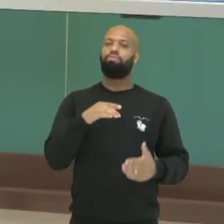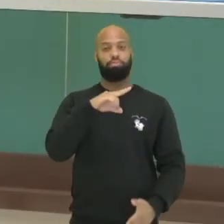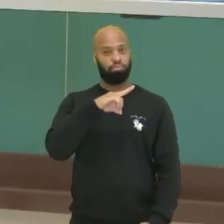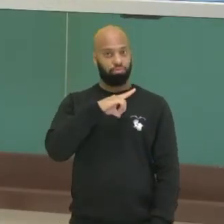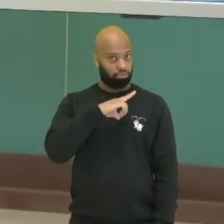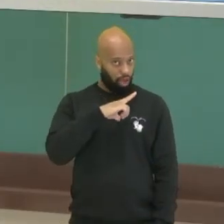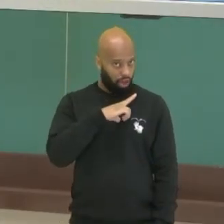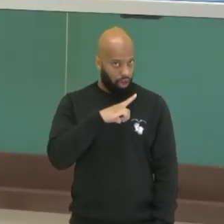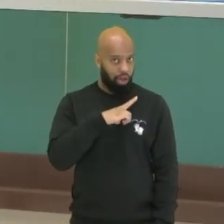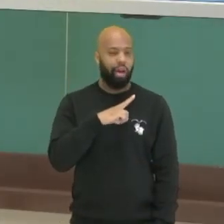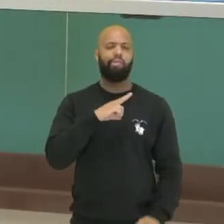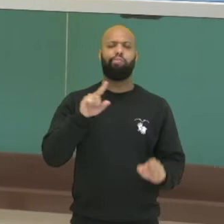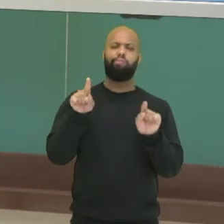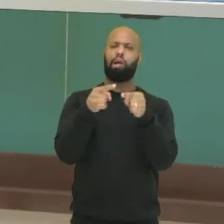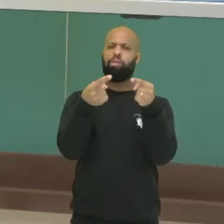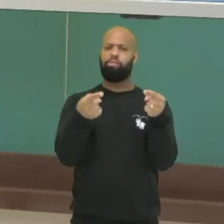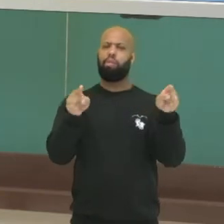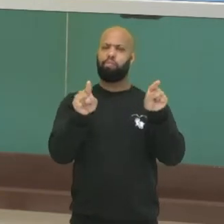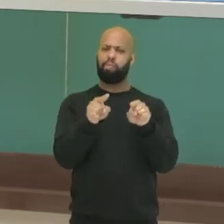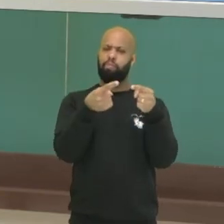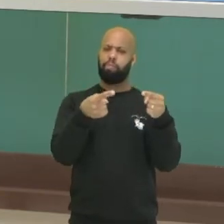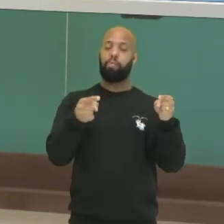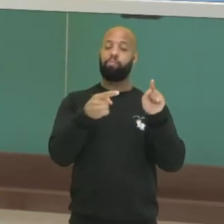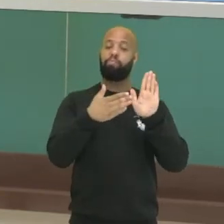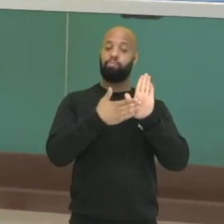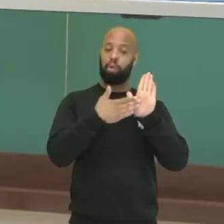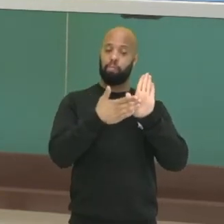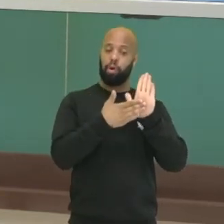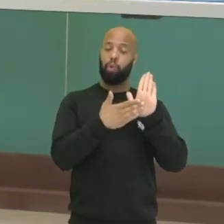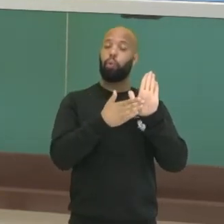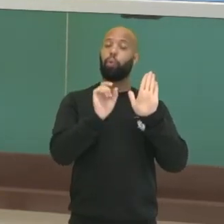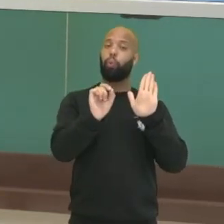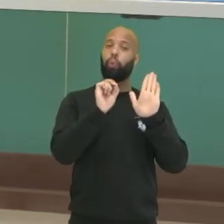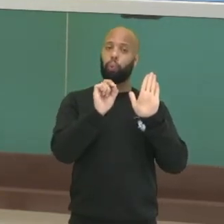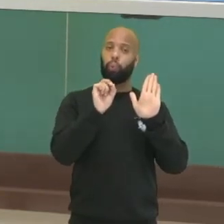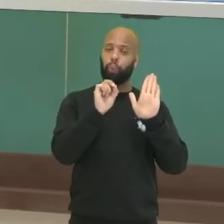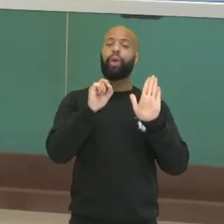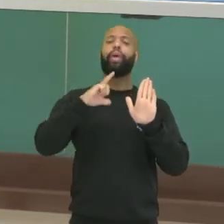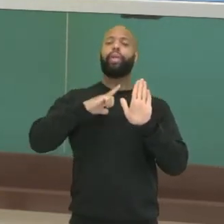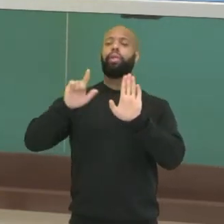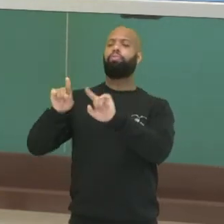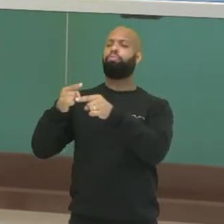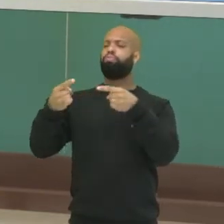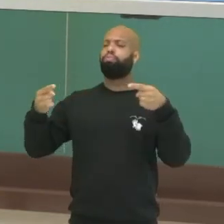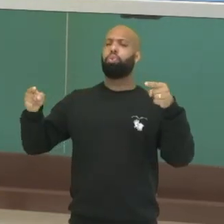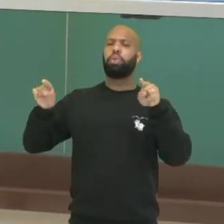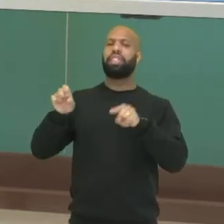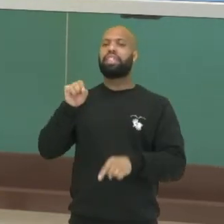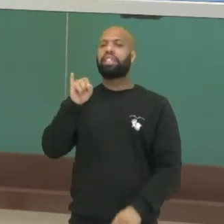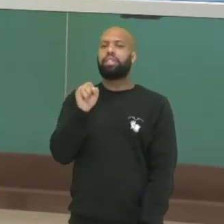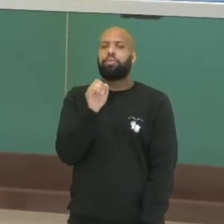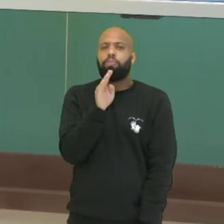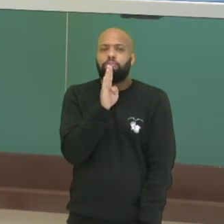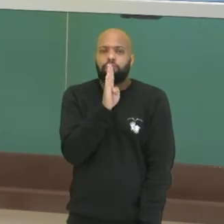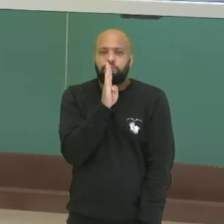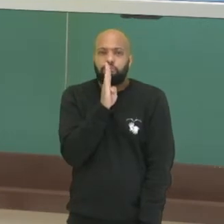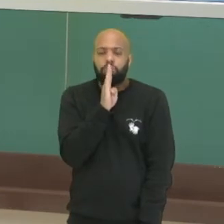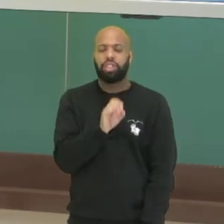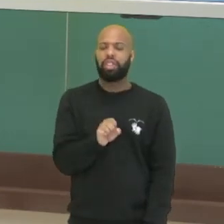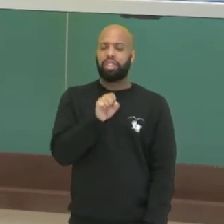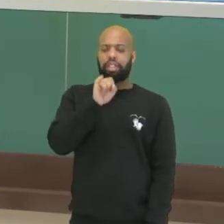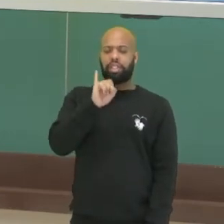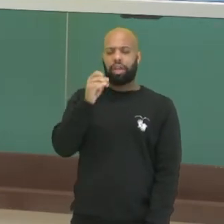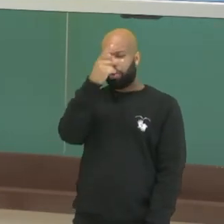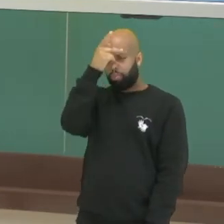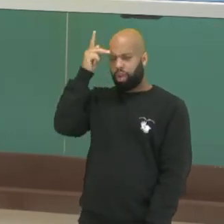existiu um músico que propôs que existe música até no silêncio. Para quem é